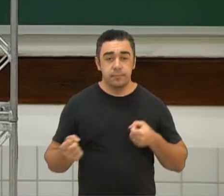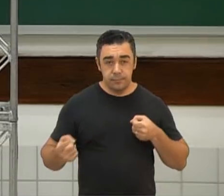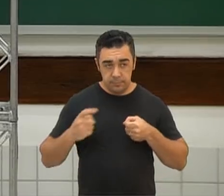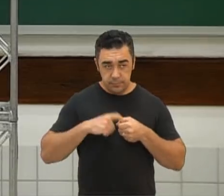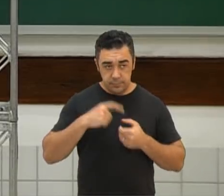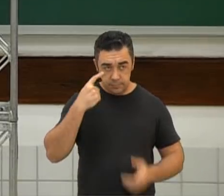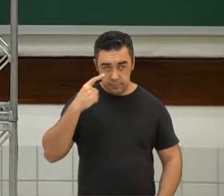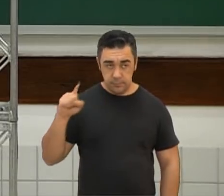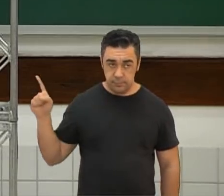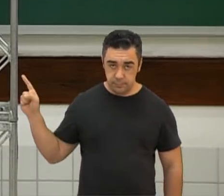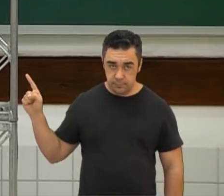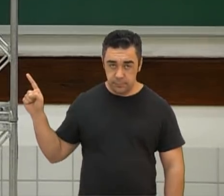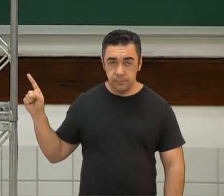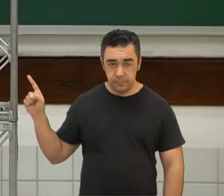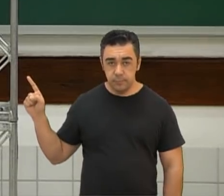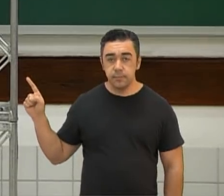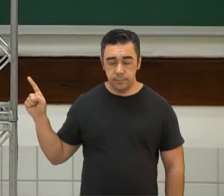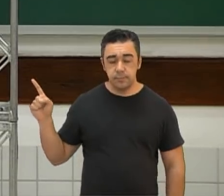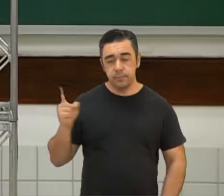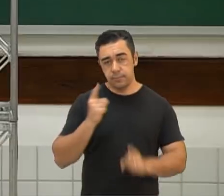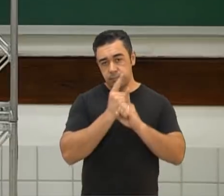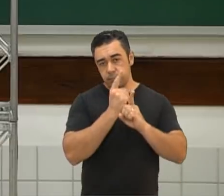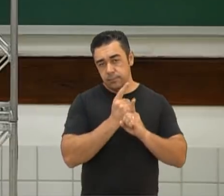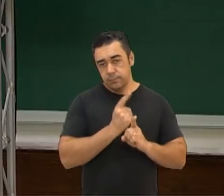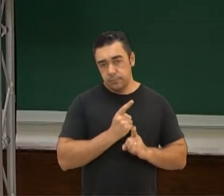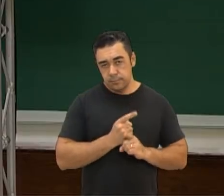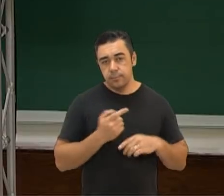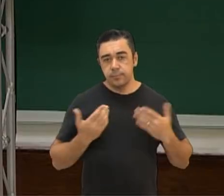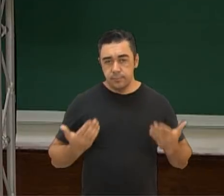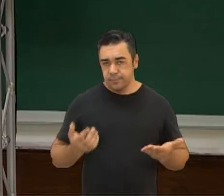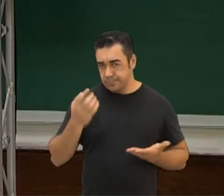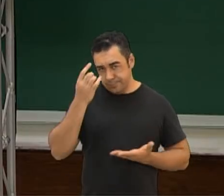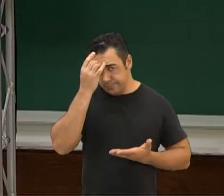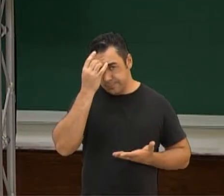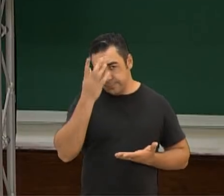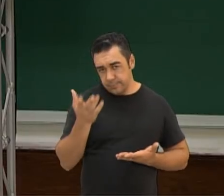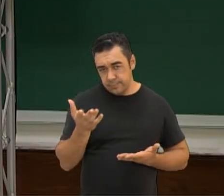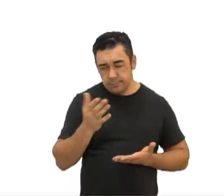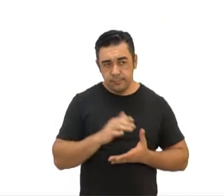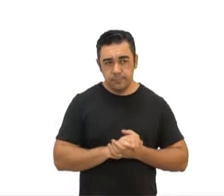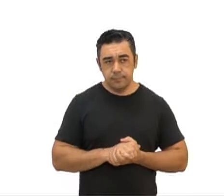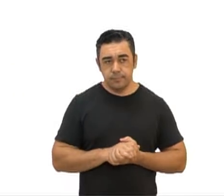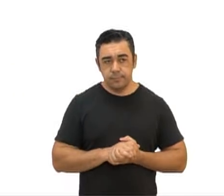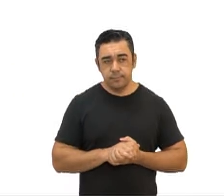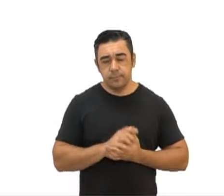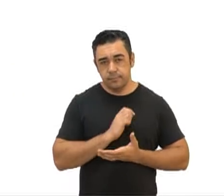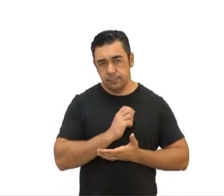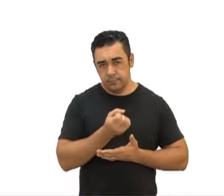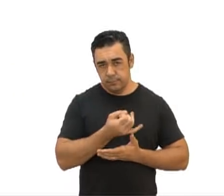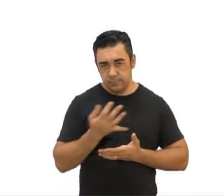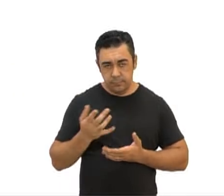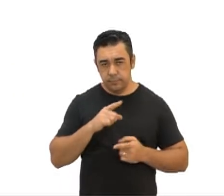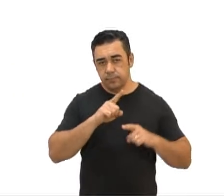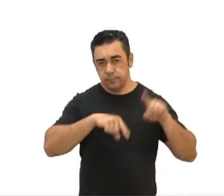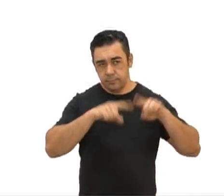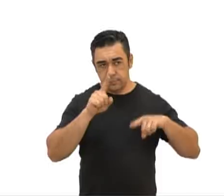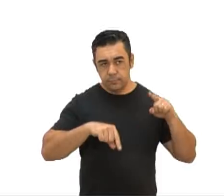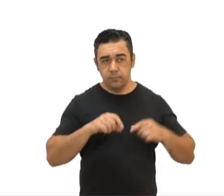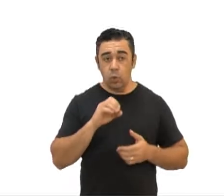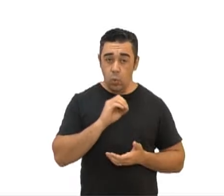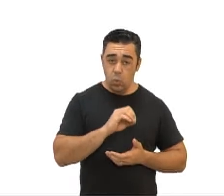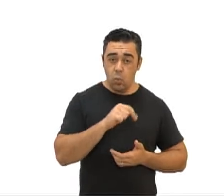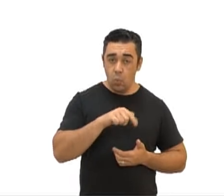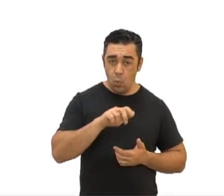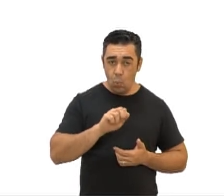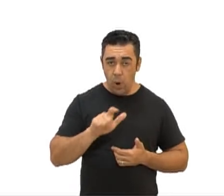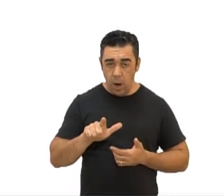Retornando então, pessoal, olha lá. Então, quem conseguiu localizar, né, não estava difícil, né? Alguns pronomes variáveis, como o, qual,